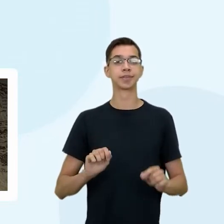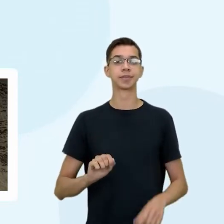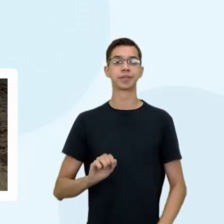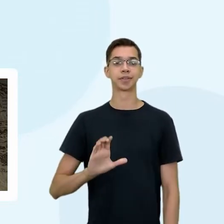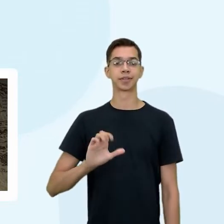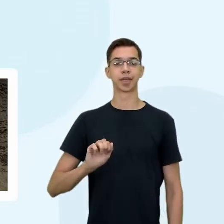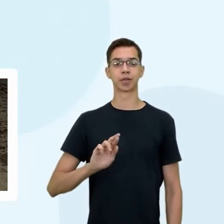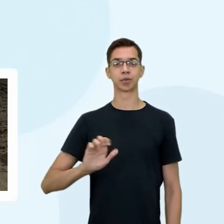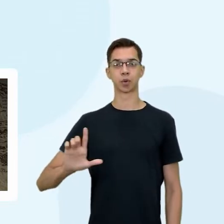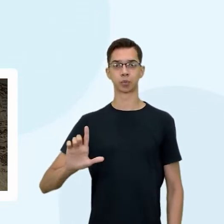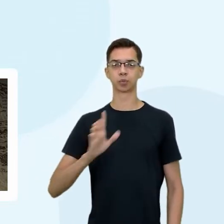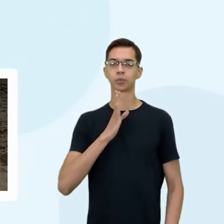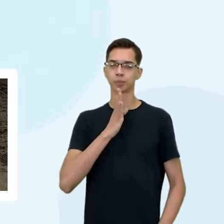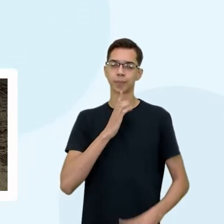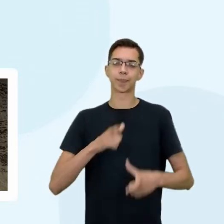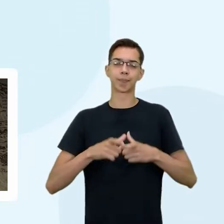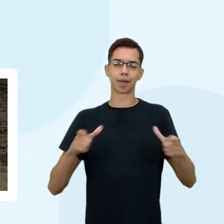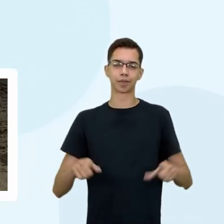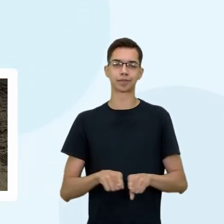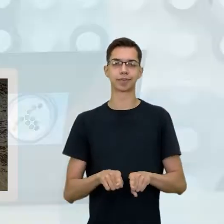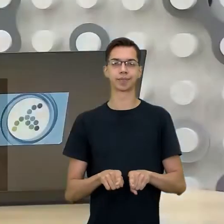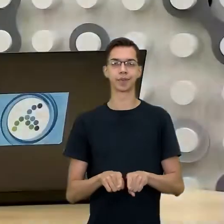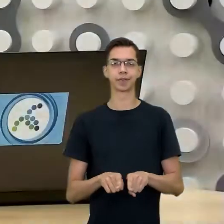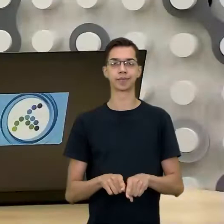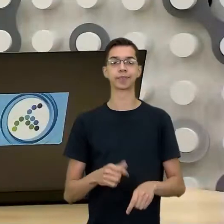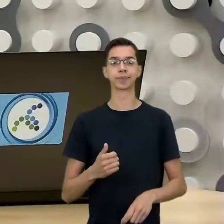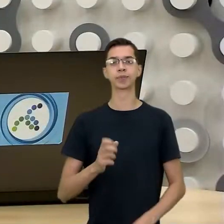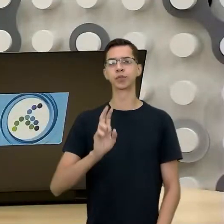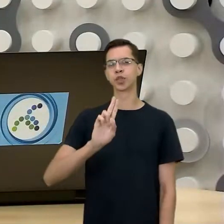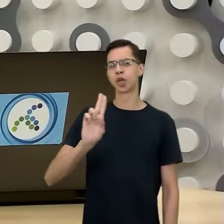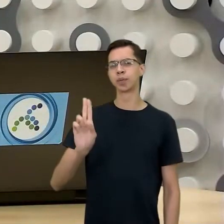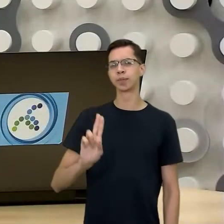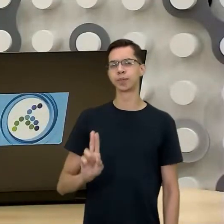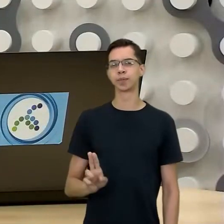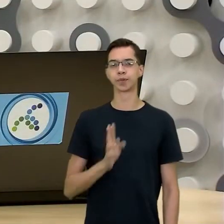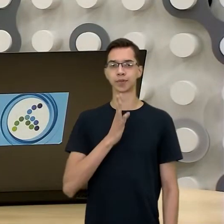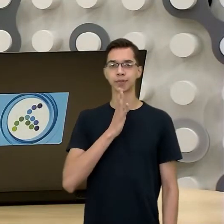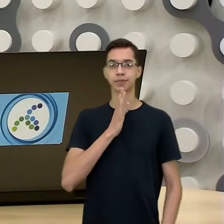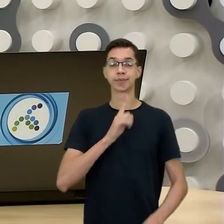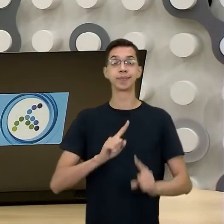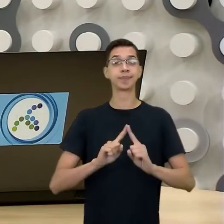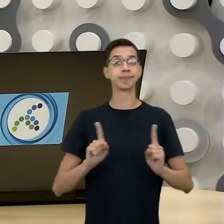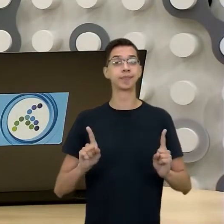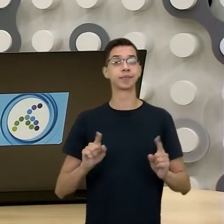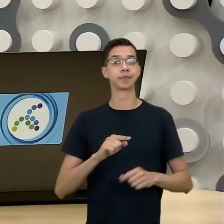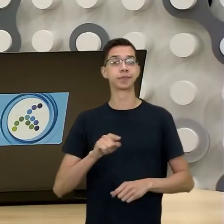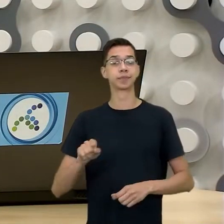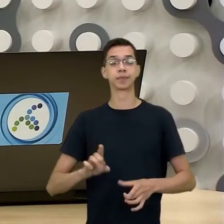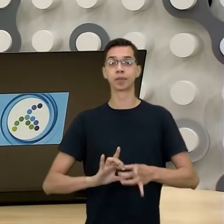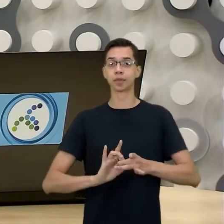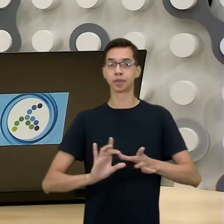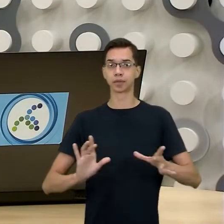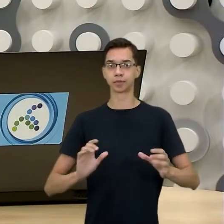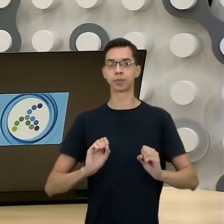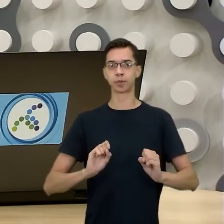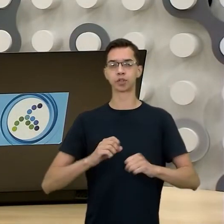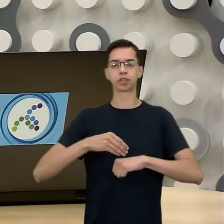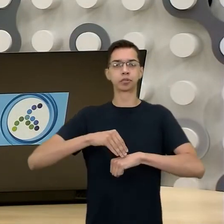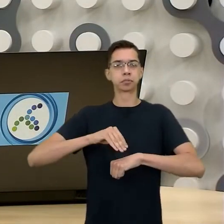alguns dos mais conhecidos aí, mas vocês podem usar outros aí, como eu sugeri na mesma aula, falei do Neil Gaiman para vocês,